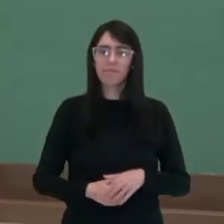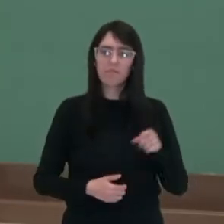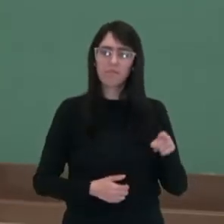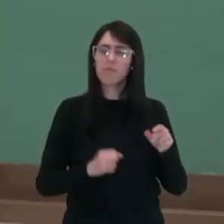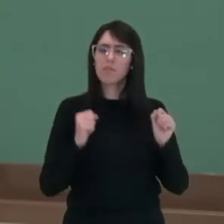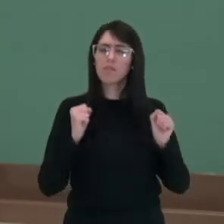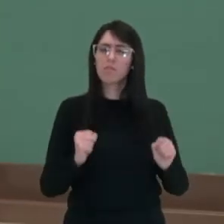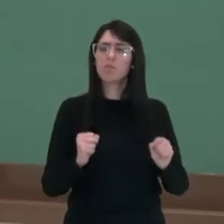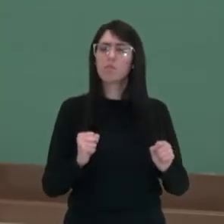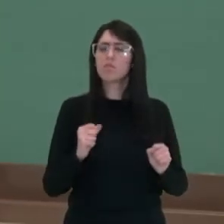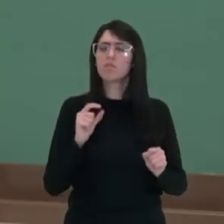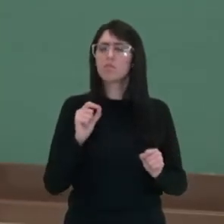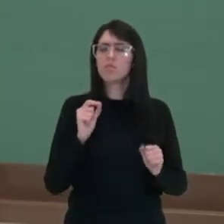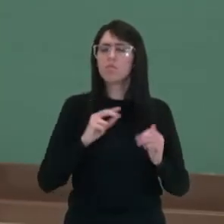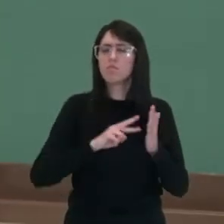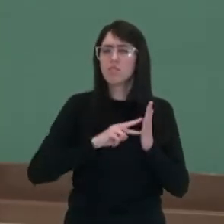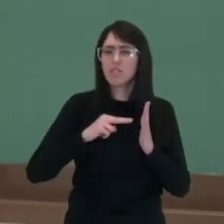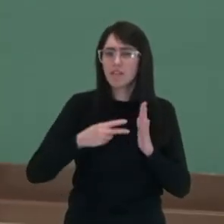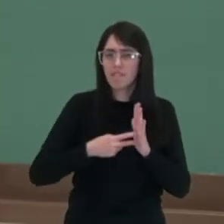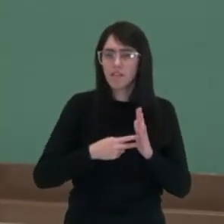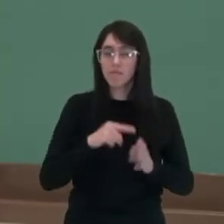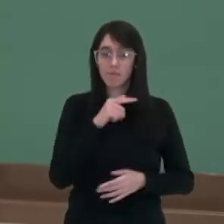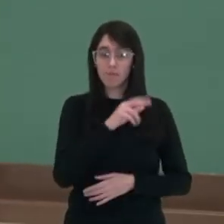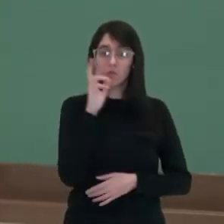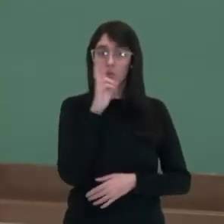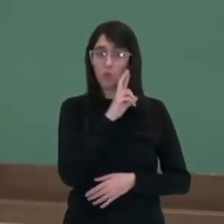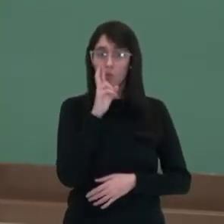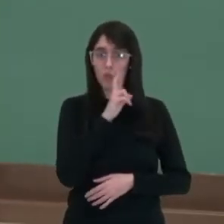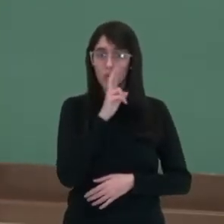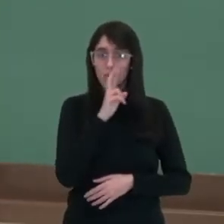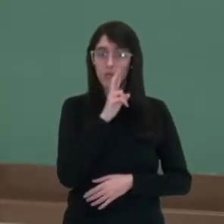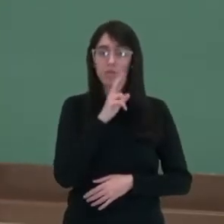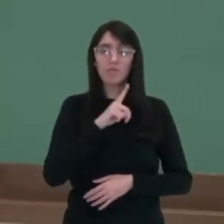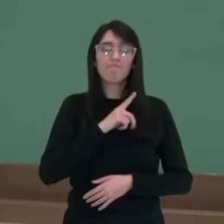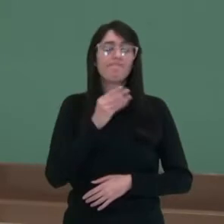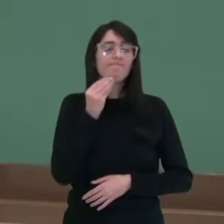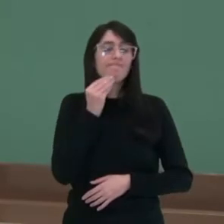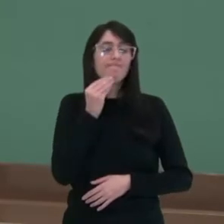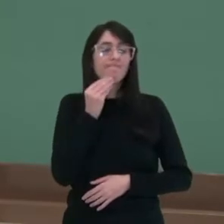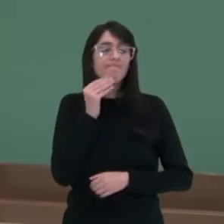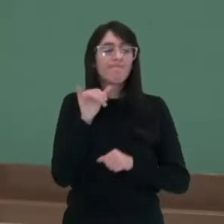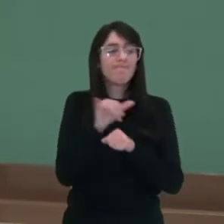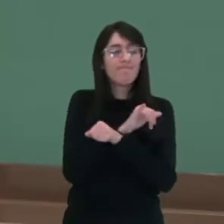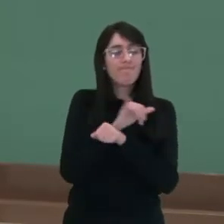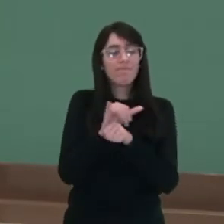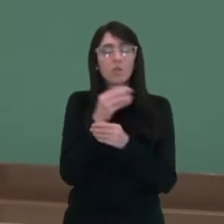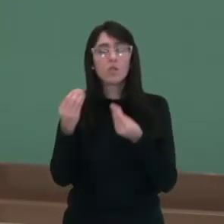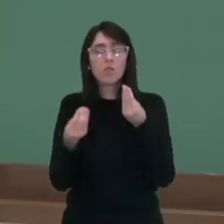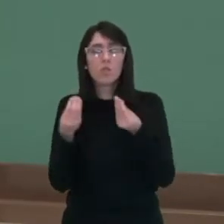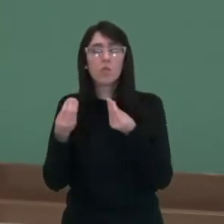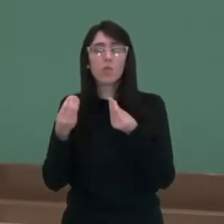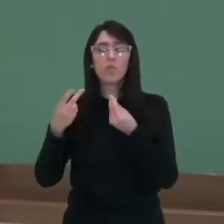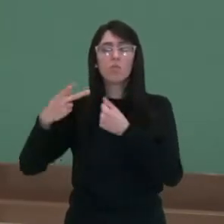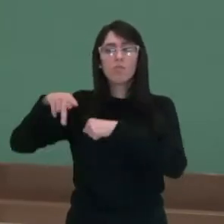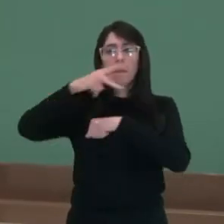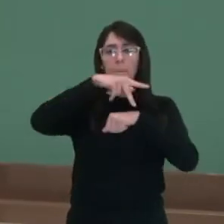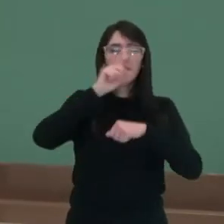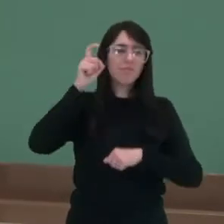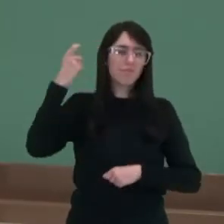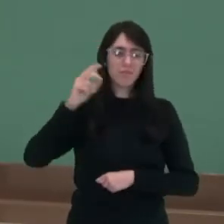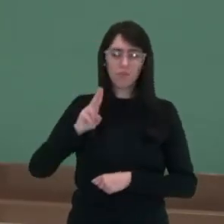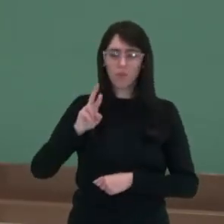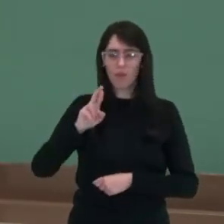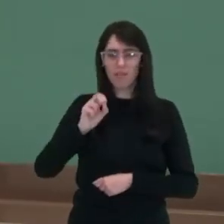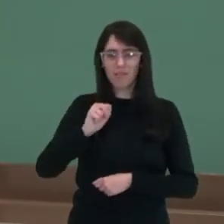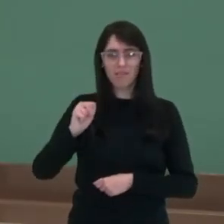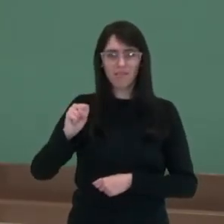e militar acaba fazendo com que a Rússia tente uma forma de reorganizar as nações da antiga União Soviética